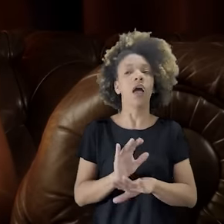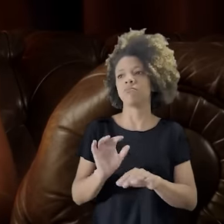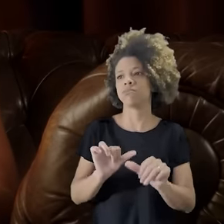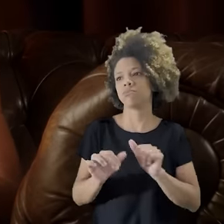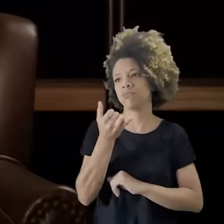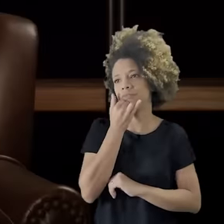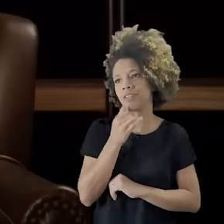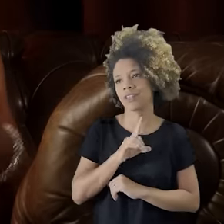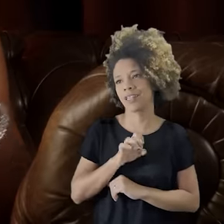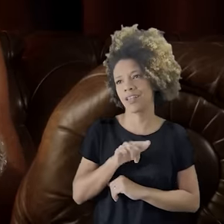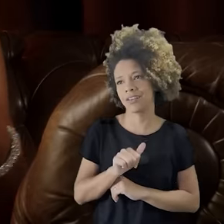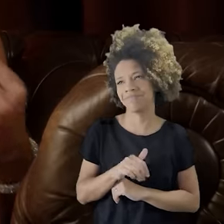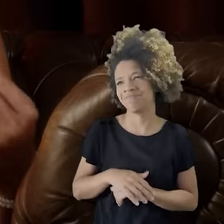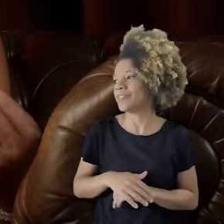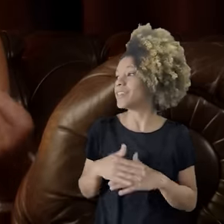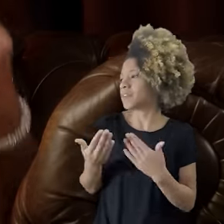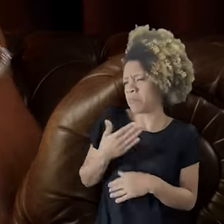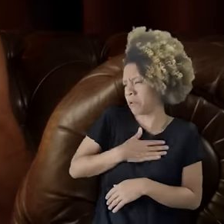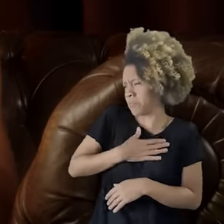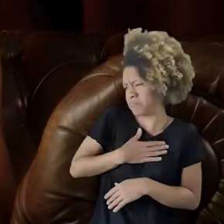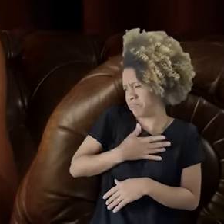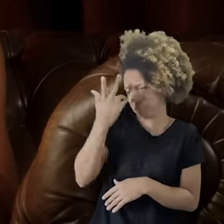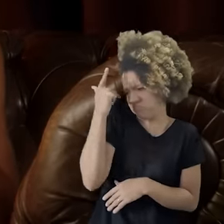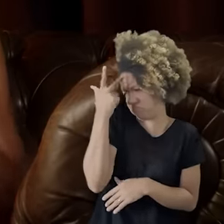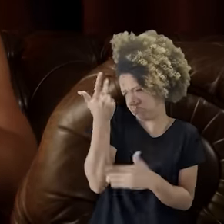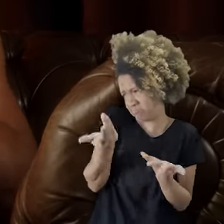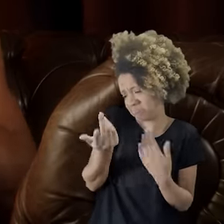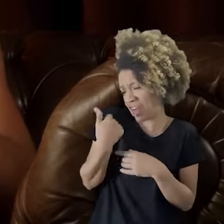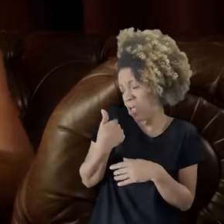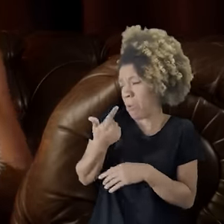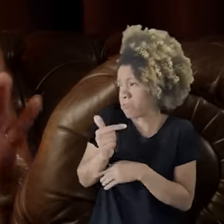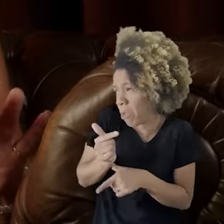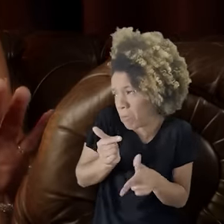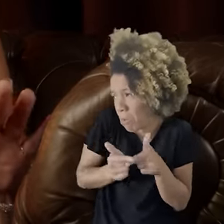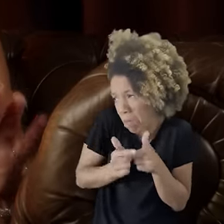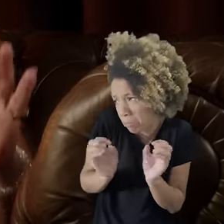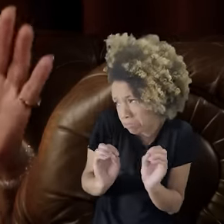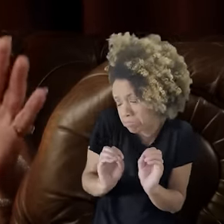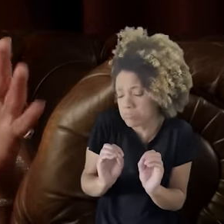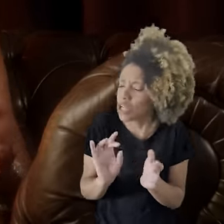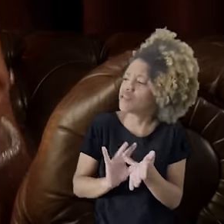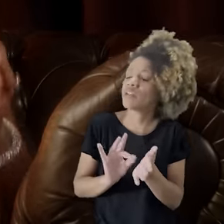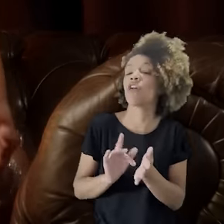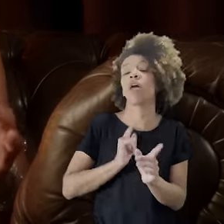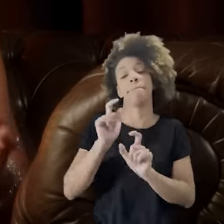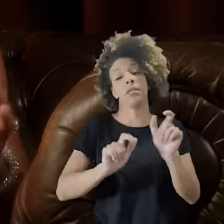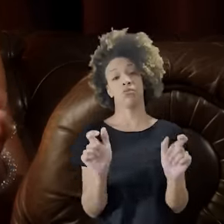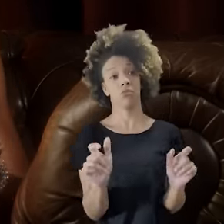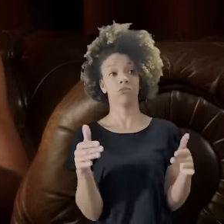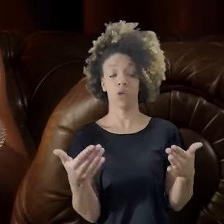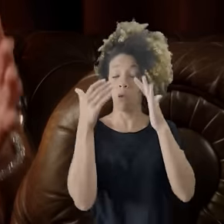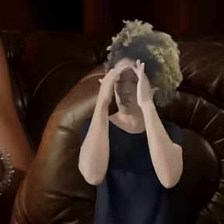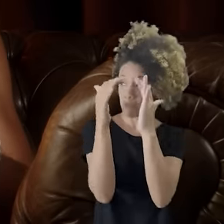entendeu então para mim é uma coisa que sou natural eu não tenho nenhum problema sinceramente tem pessoas